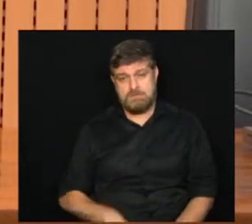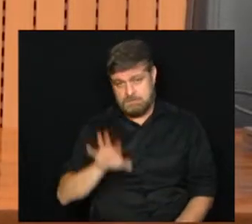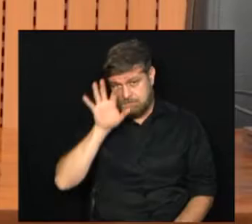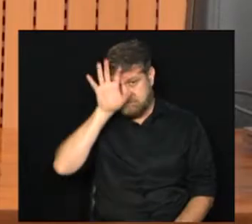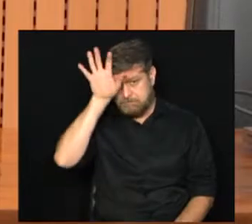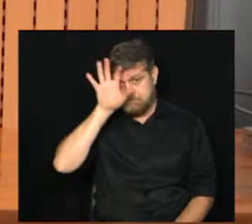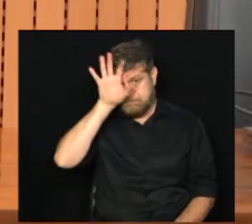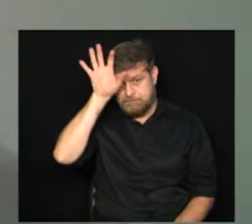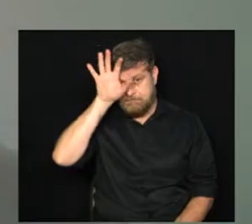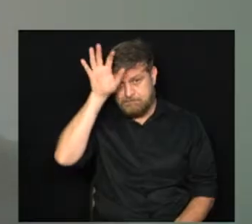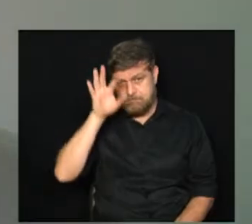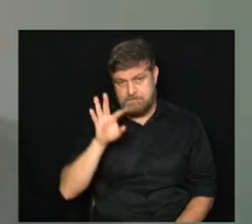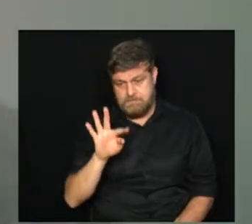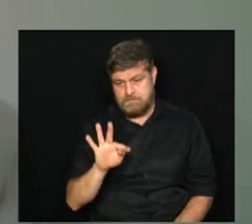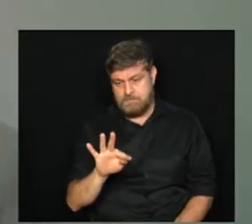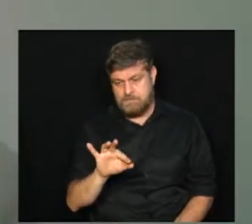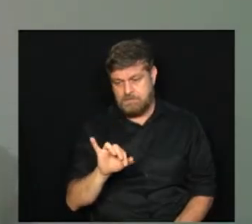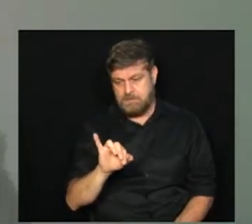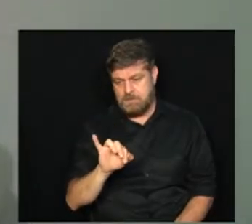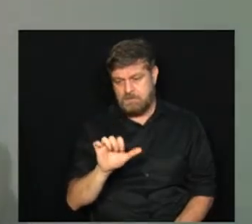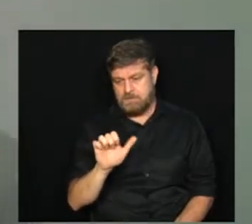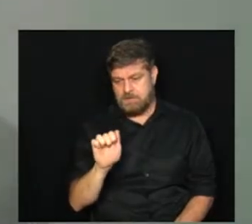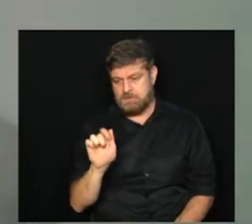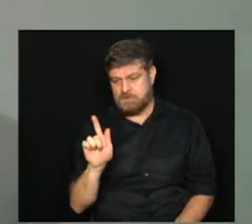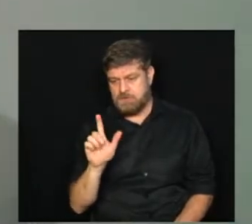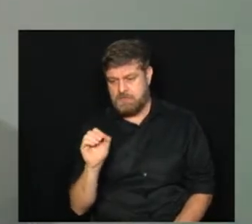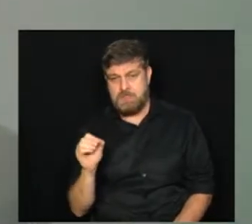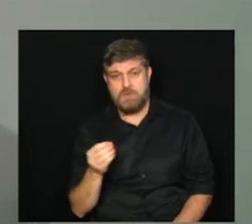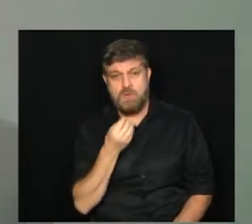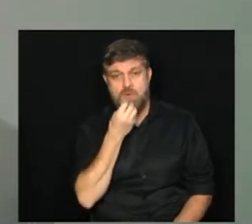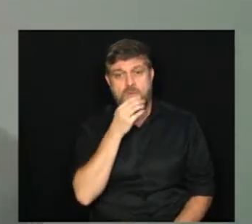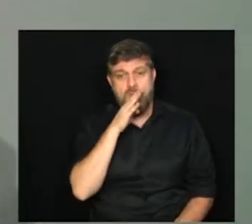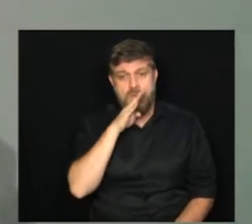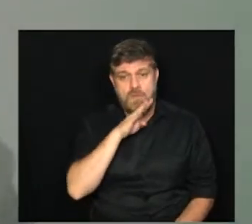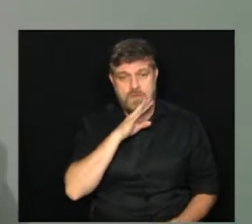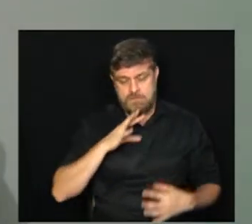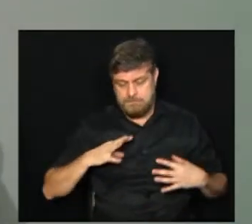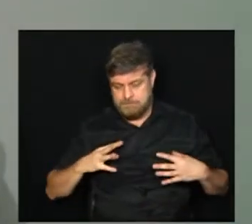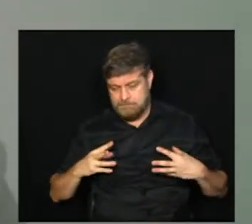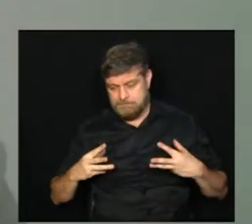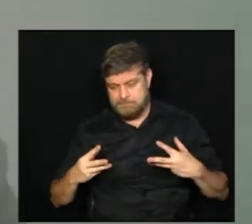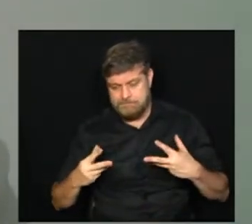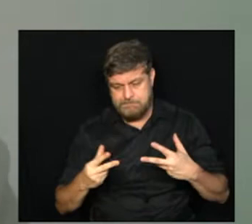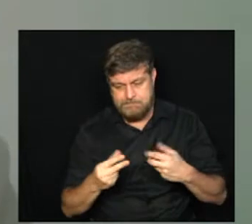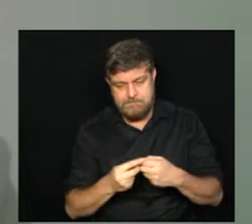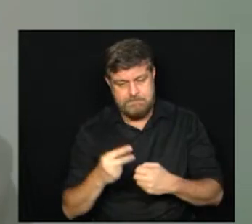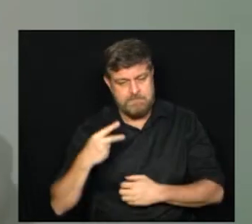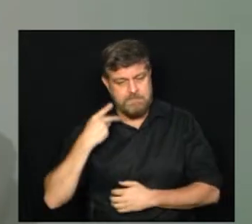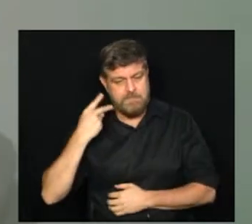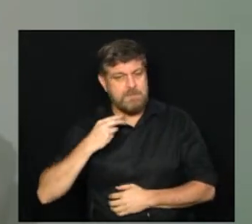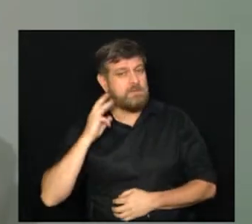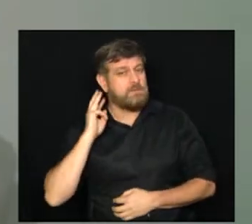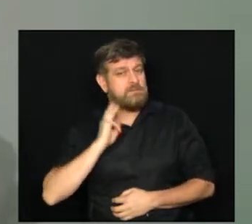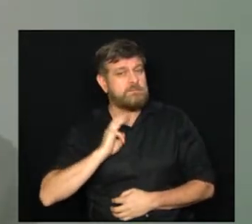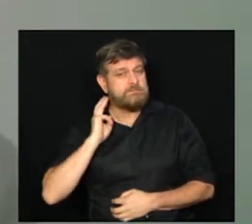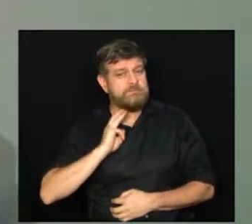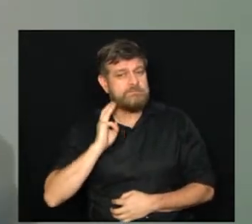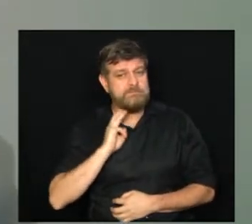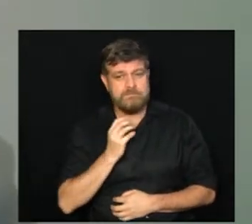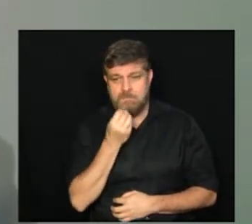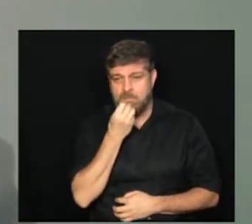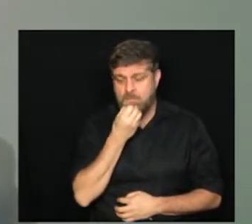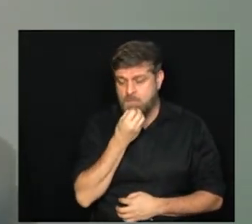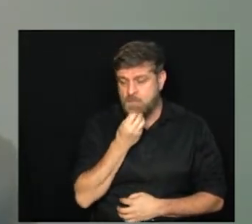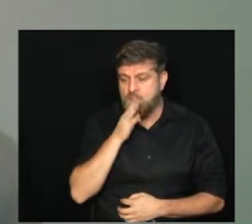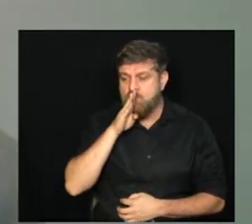complementos. Olha, boa tarde a todos. Boa tarde, vereador Cecílio. Boa tarde,